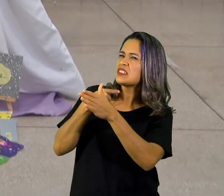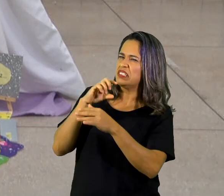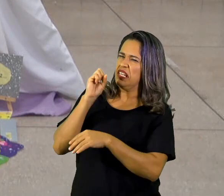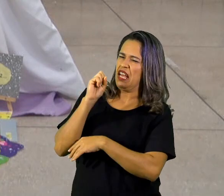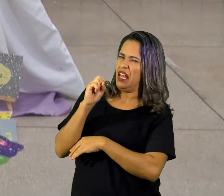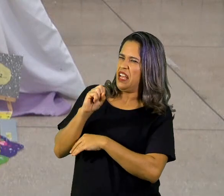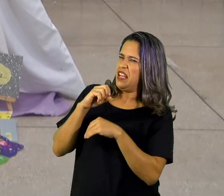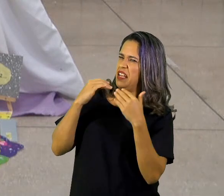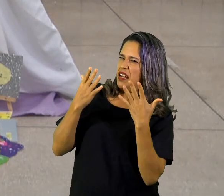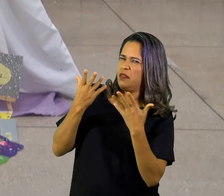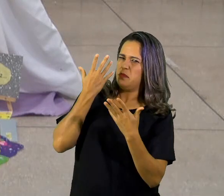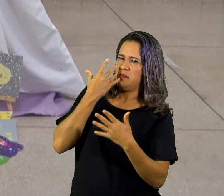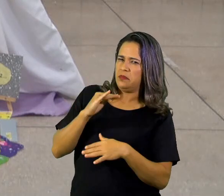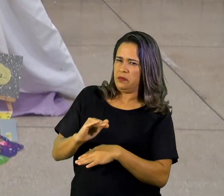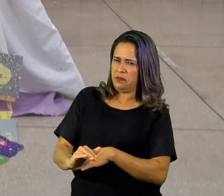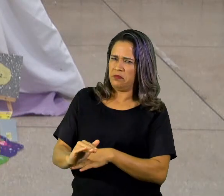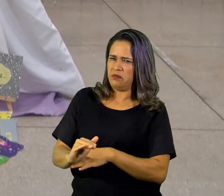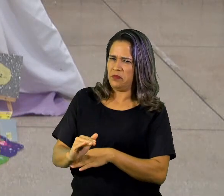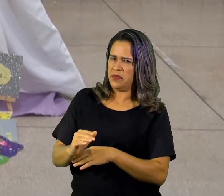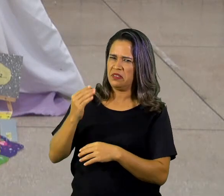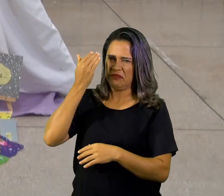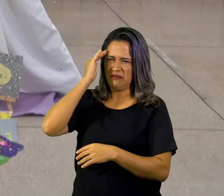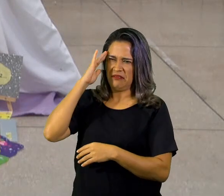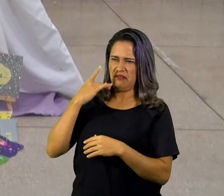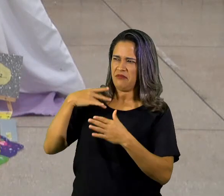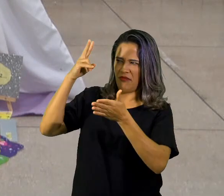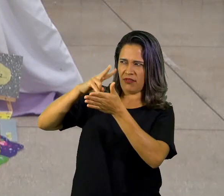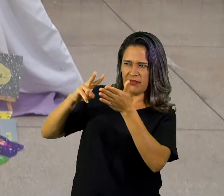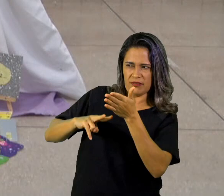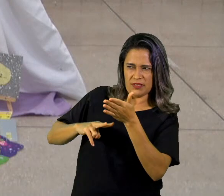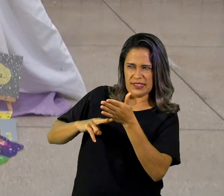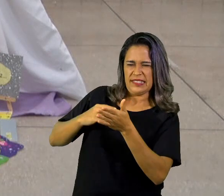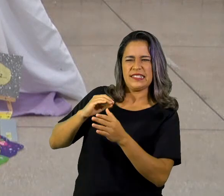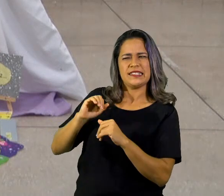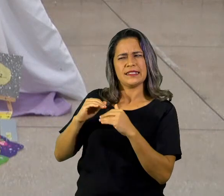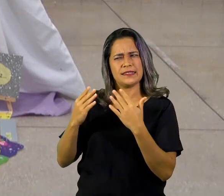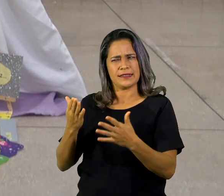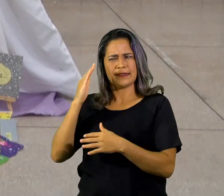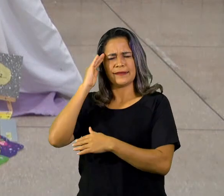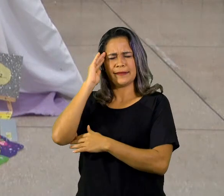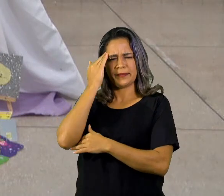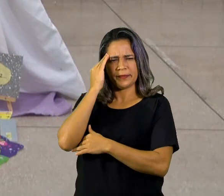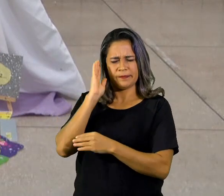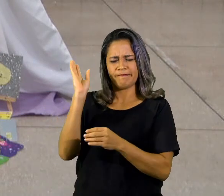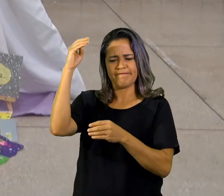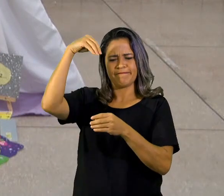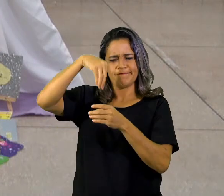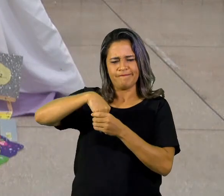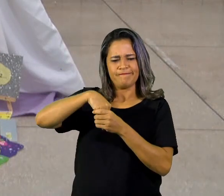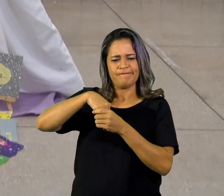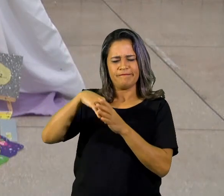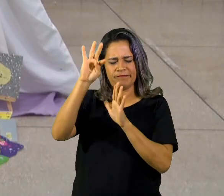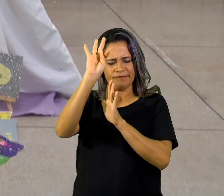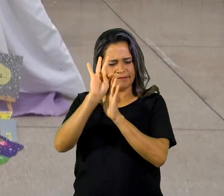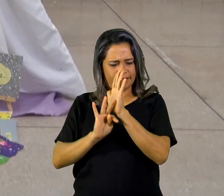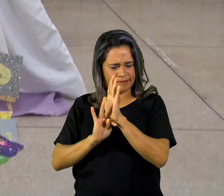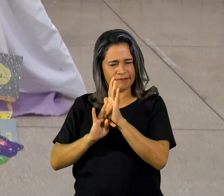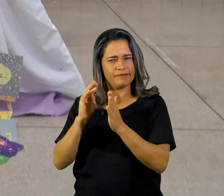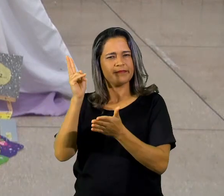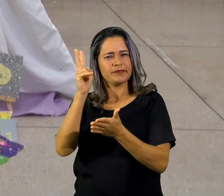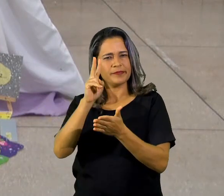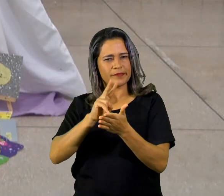pequena entende o que eu leio para ela? Será que ela entende o que está dentro do texto, da